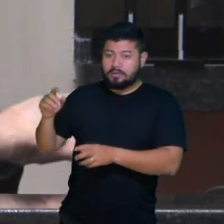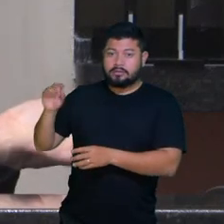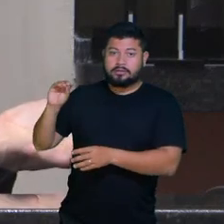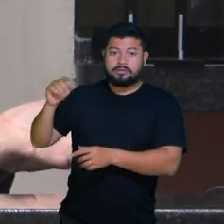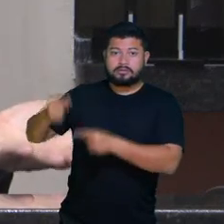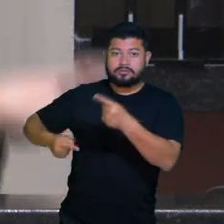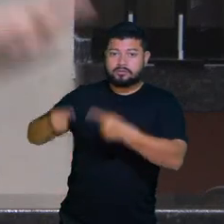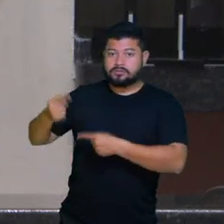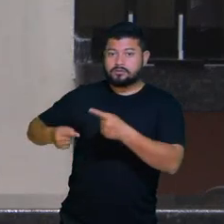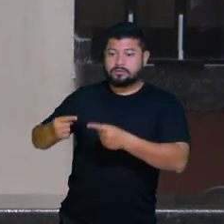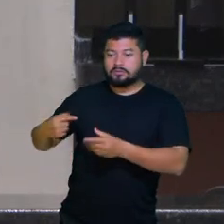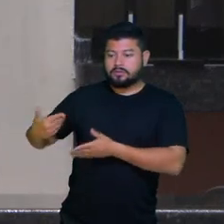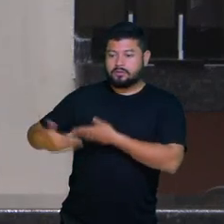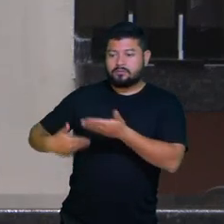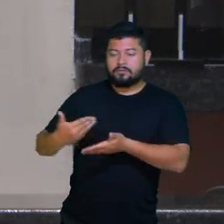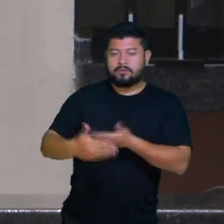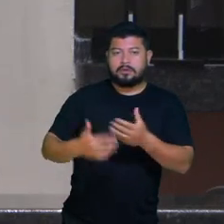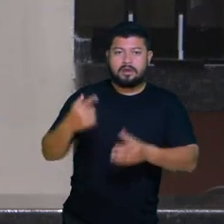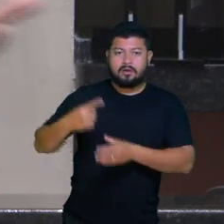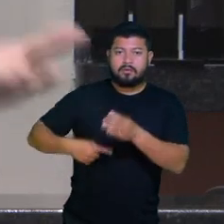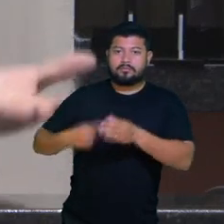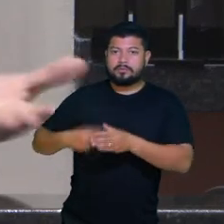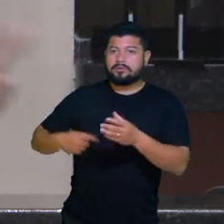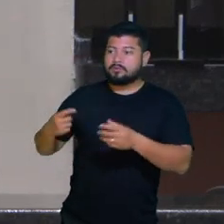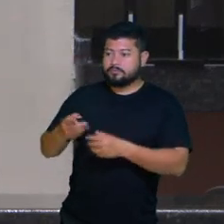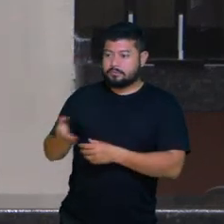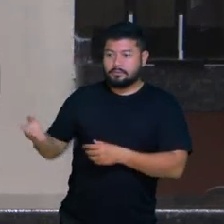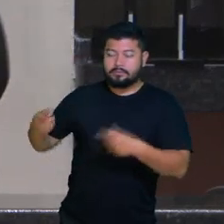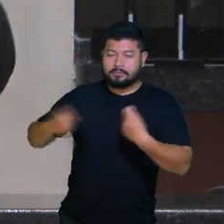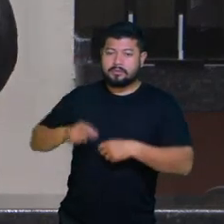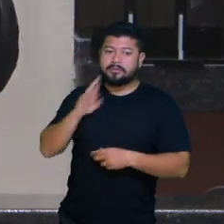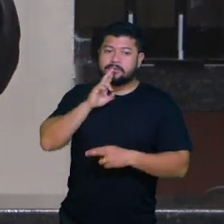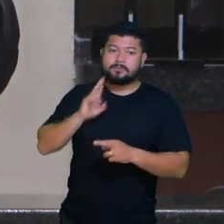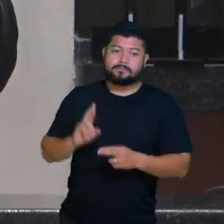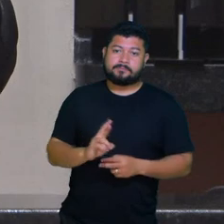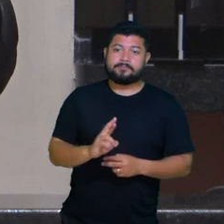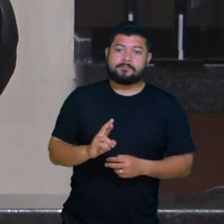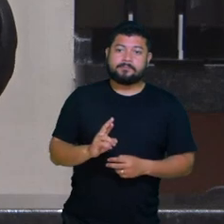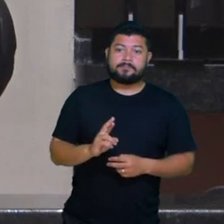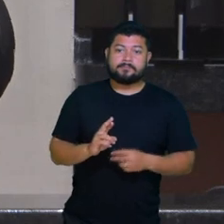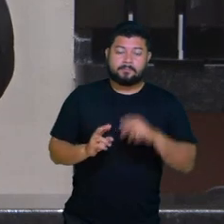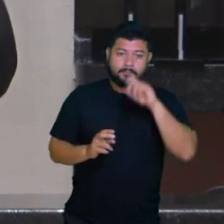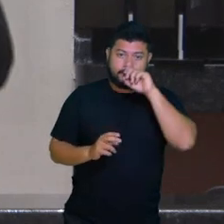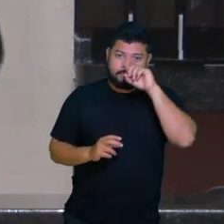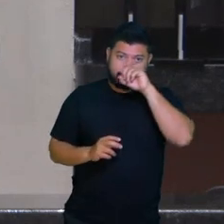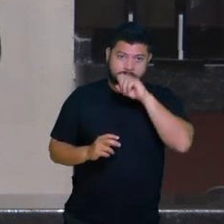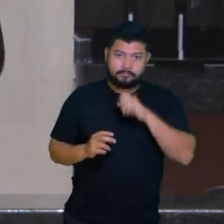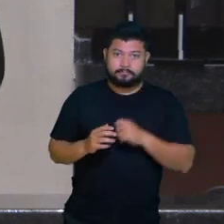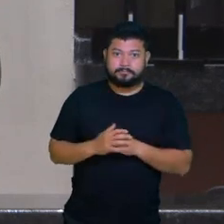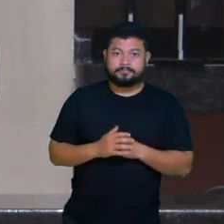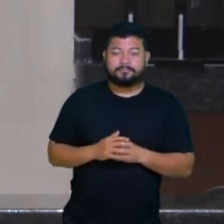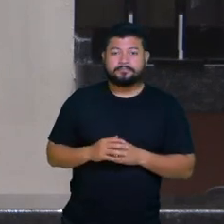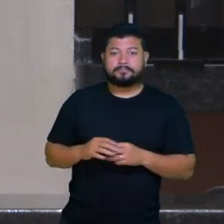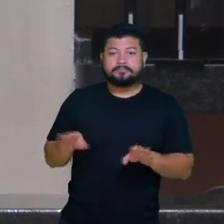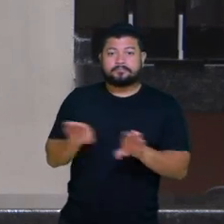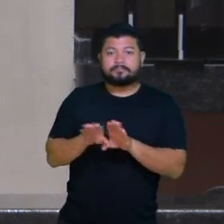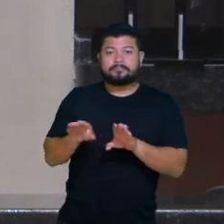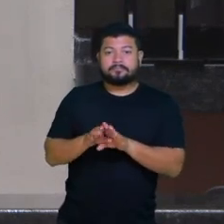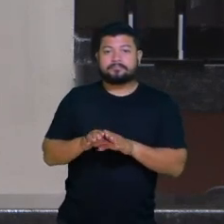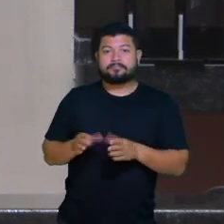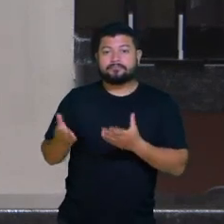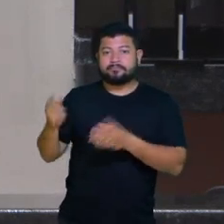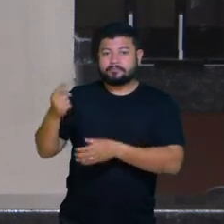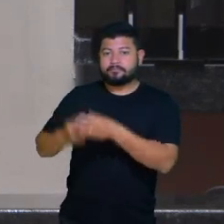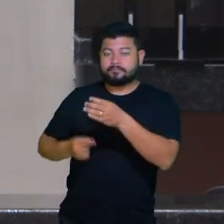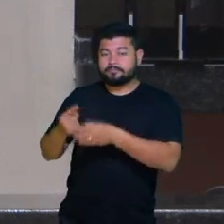no processo a comissão terá que dar conta dessas questões e com os desdobramentos todos porque obviamente a comissão será